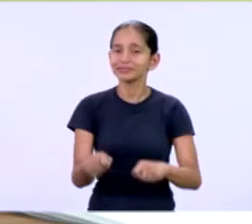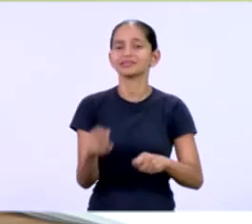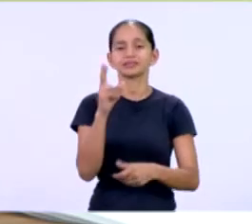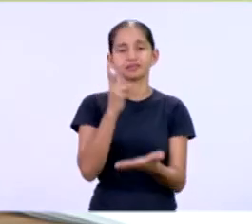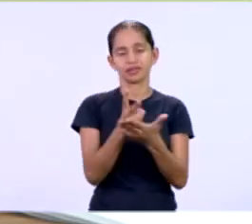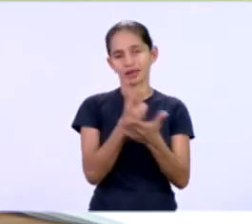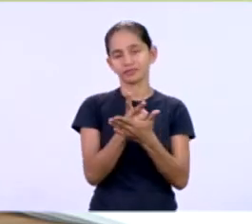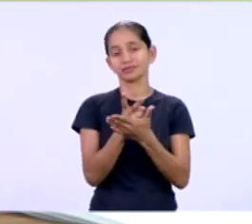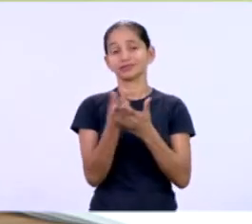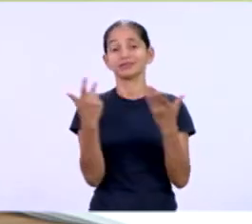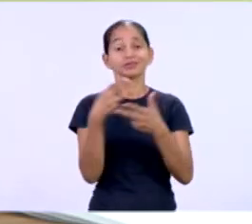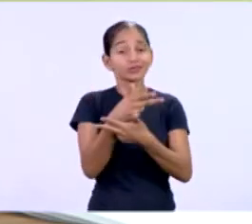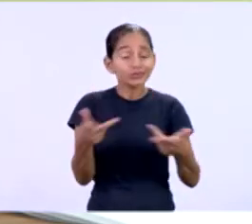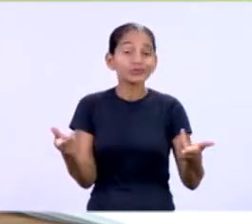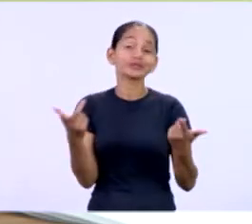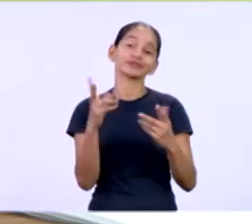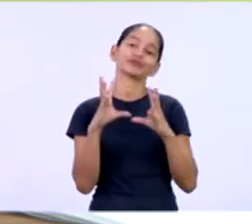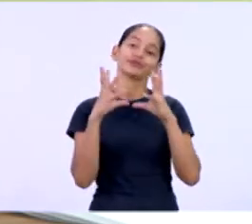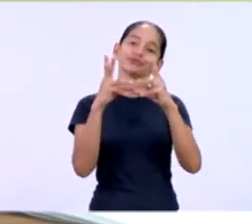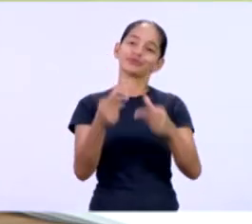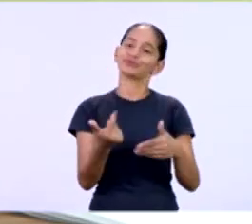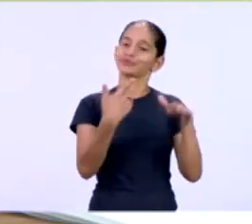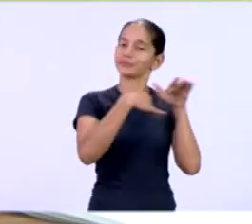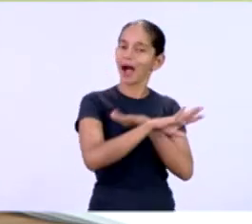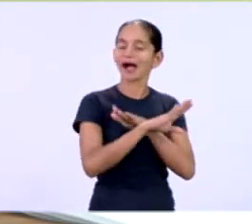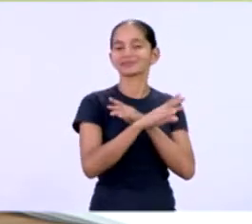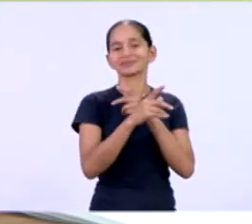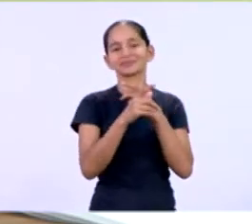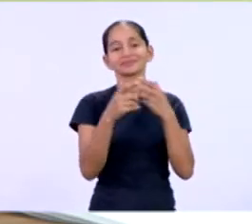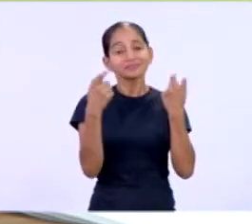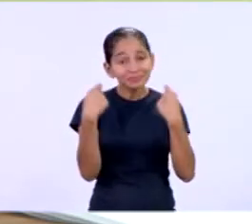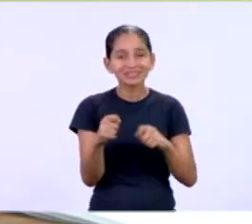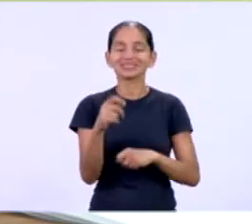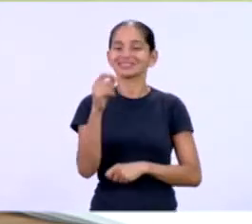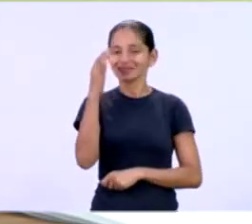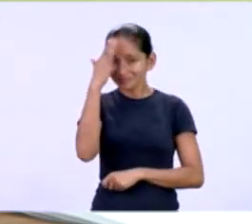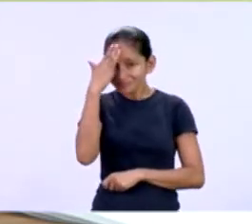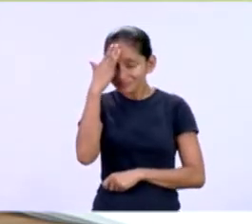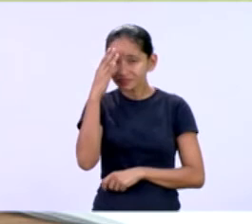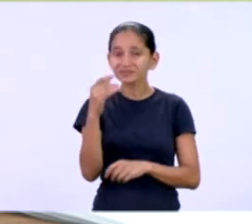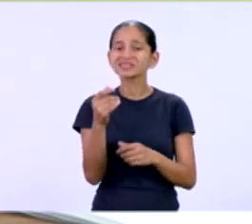receber e também dos seus estoques, para que não haja um